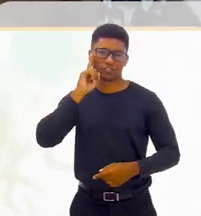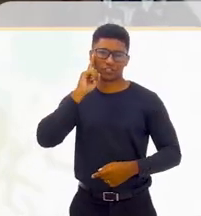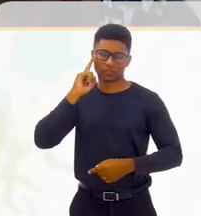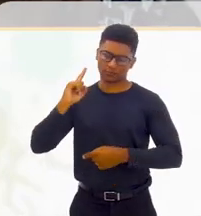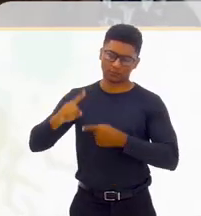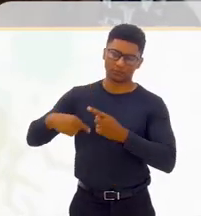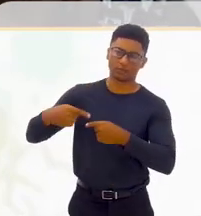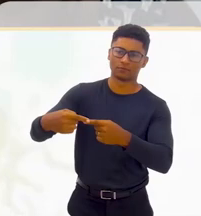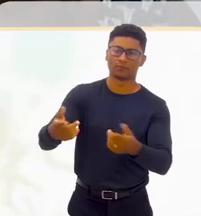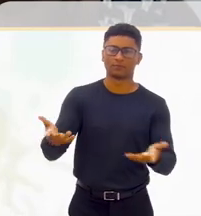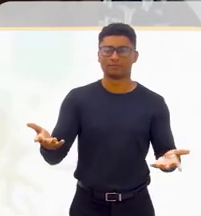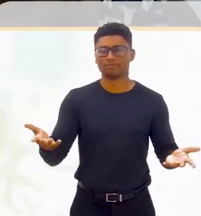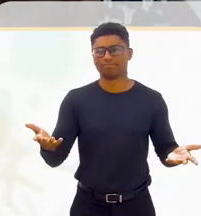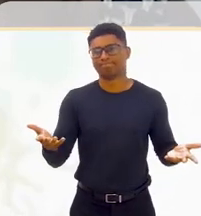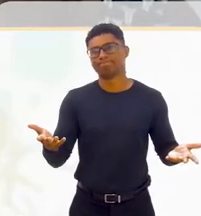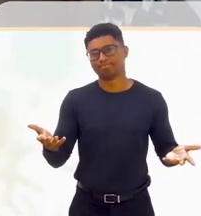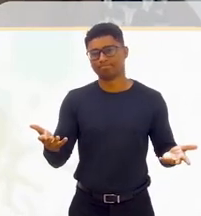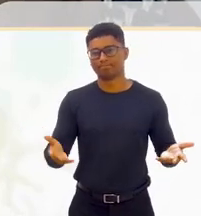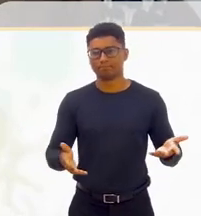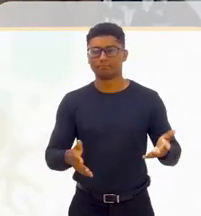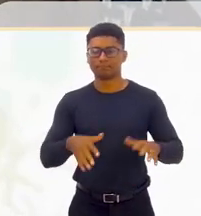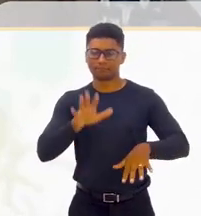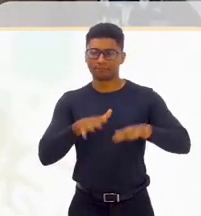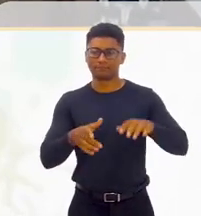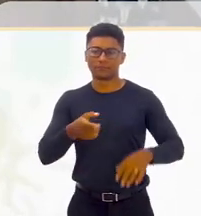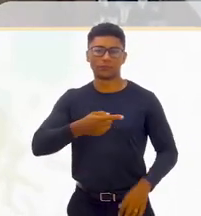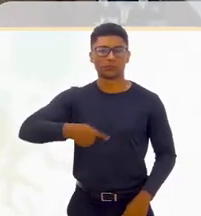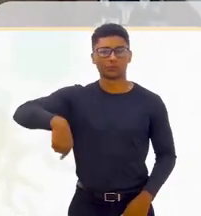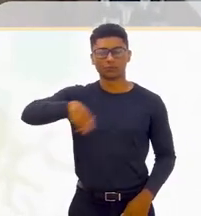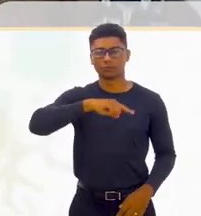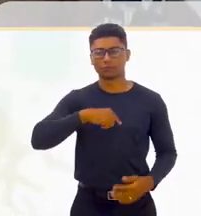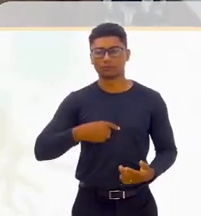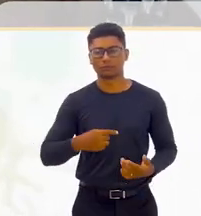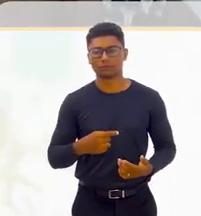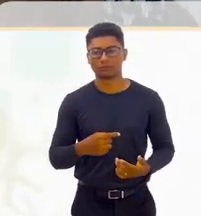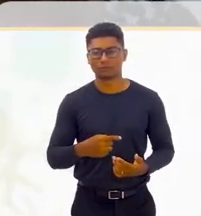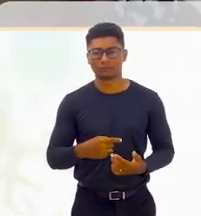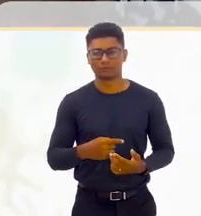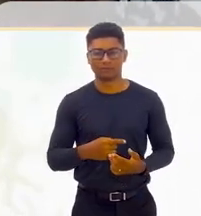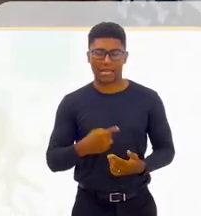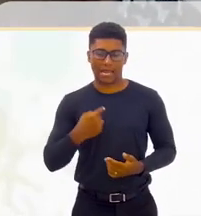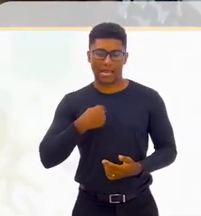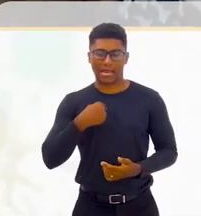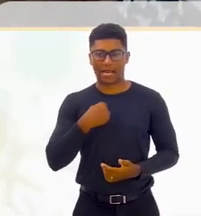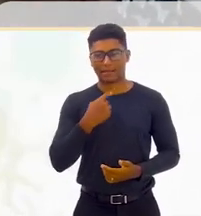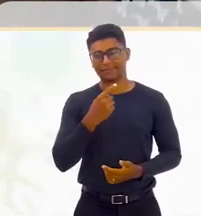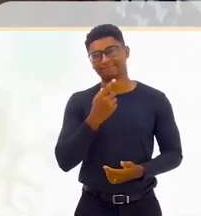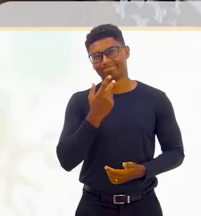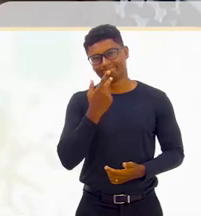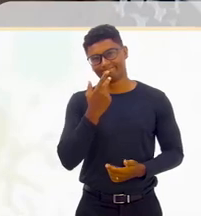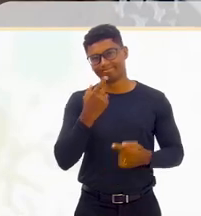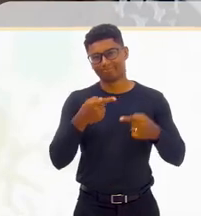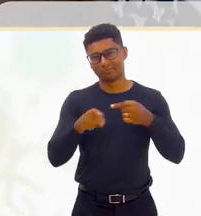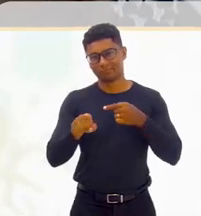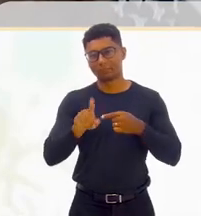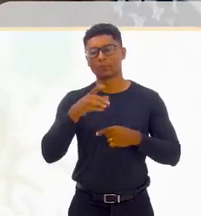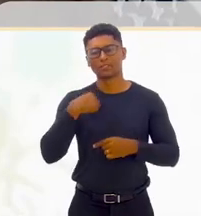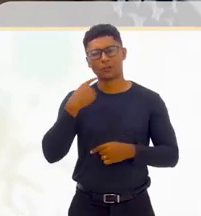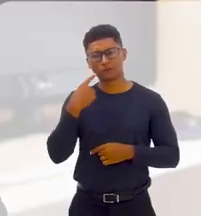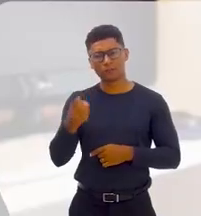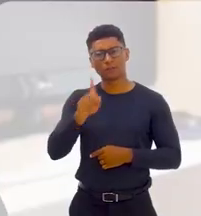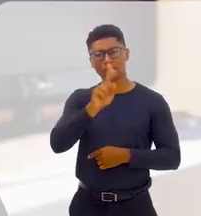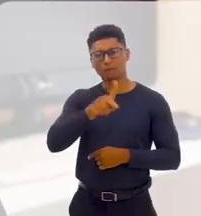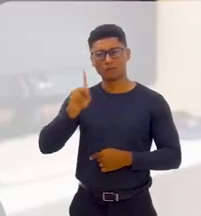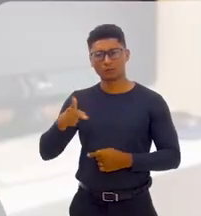dia, que infelizmente vou dizer nós, porque eu me, Sim. não é meu lugar de fala, vamos dizer assim, mas eu